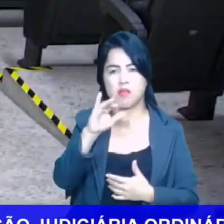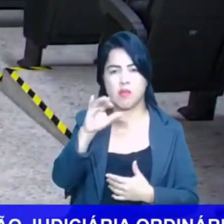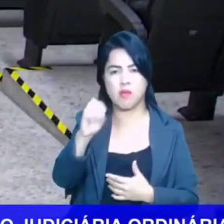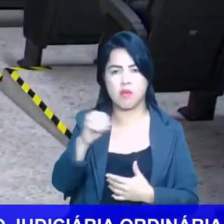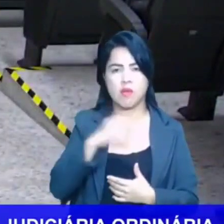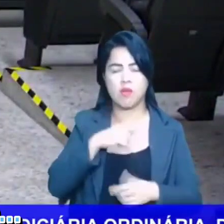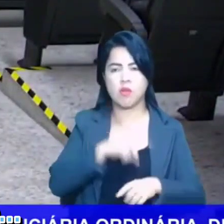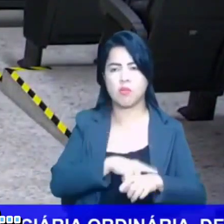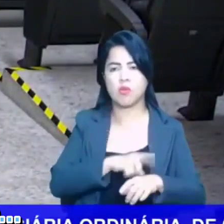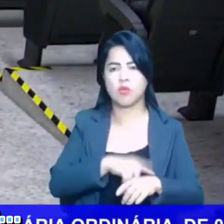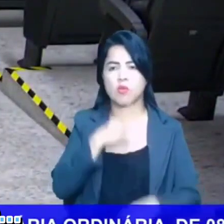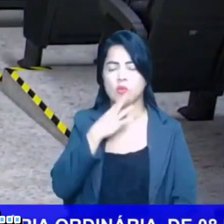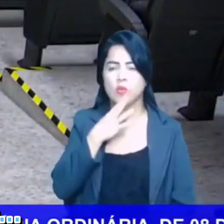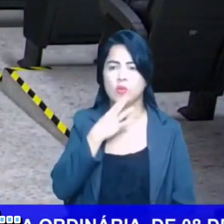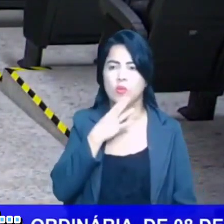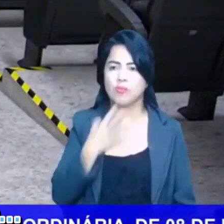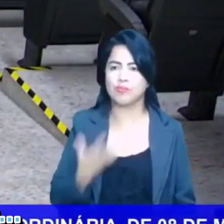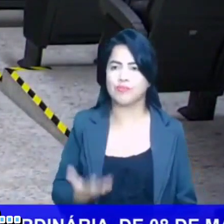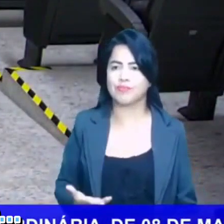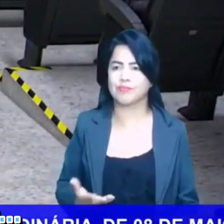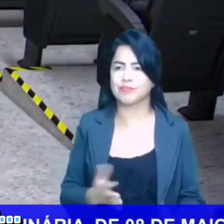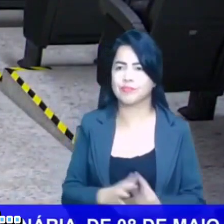esse momento de conhecimento. Né,